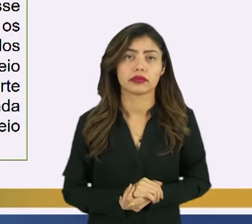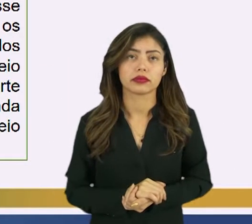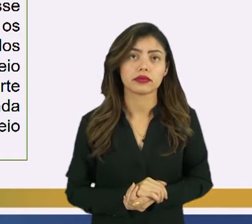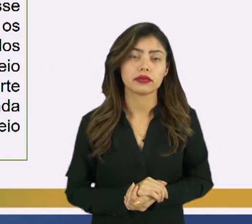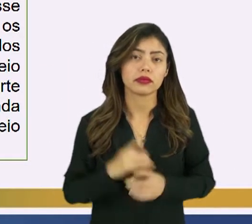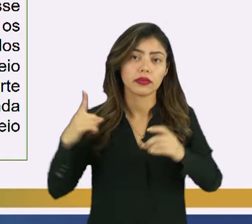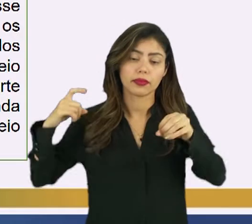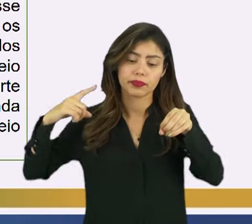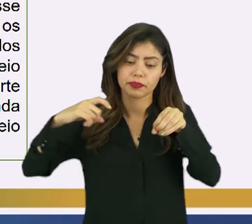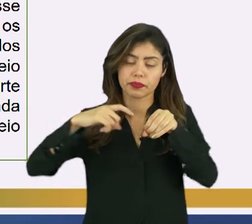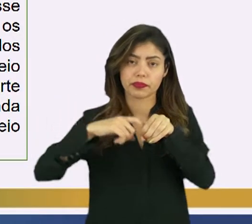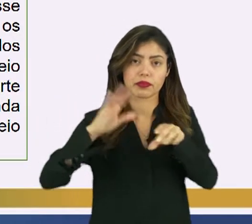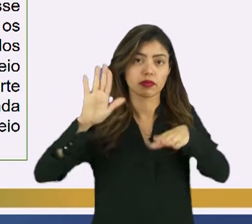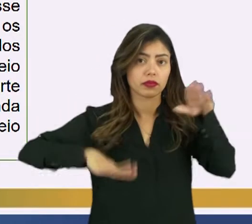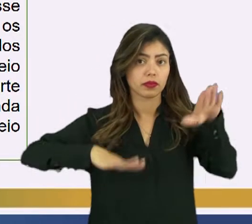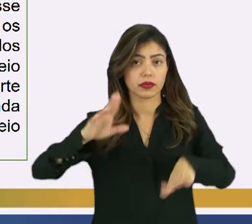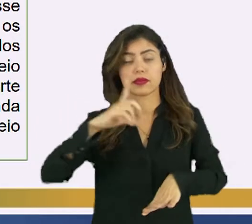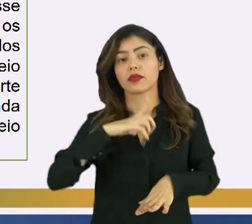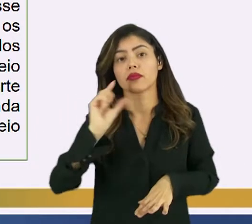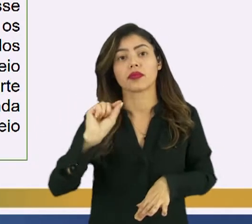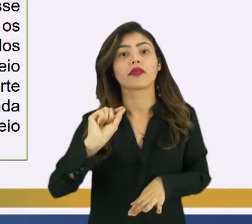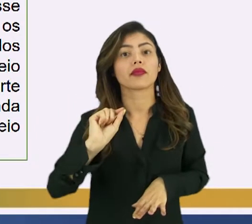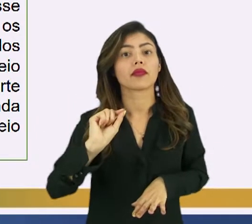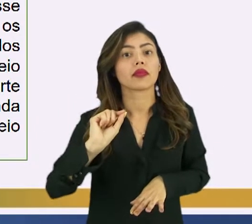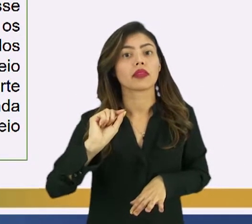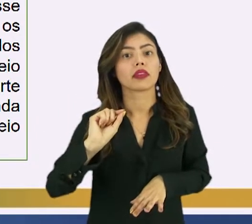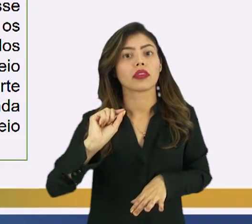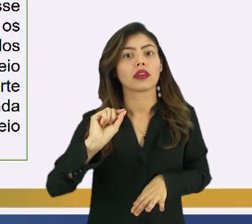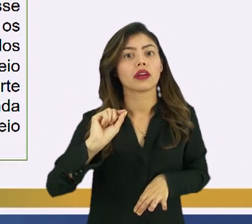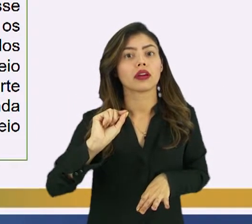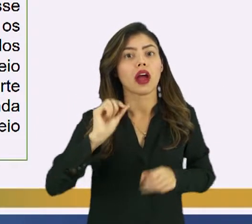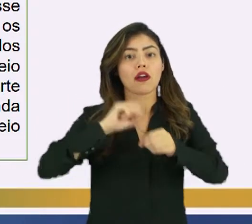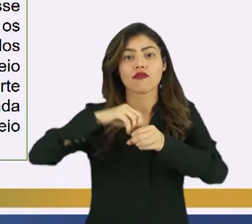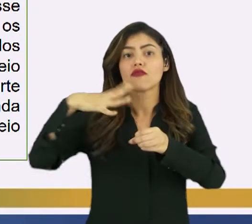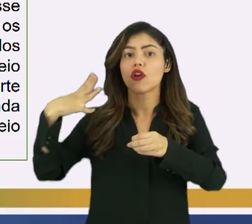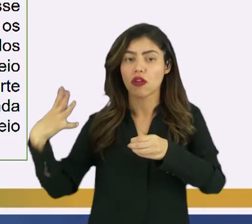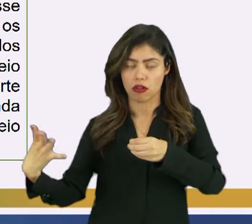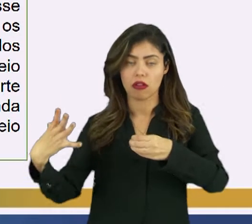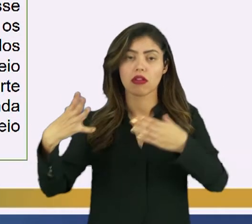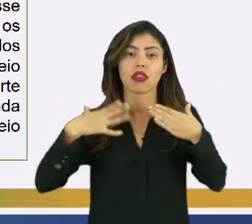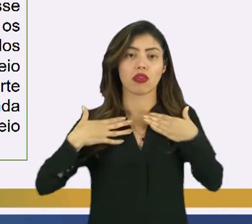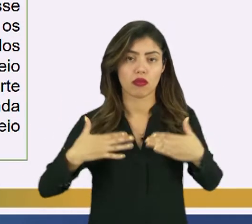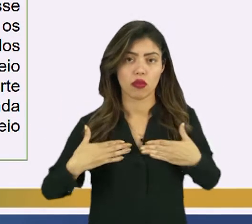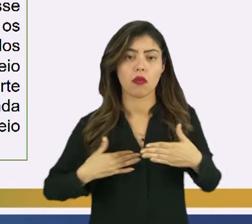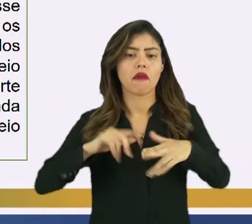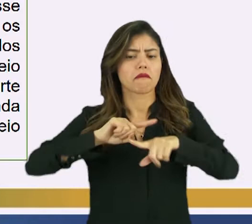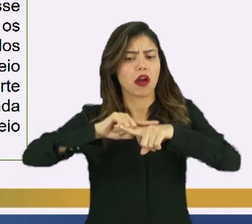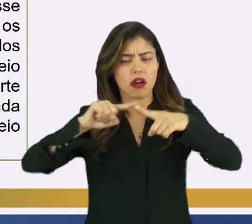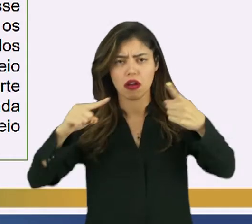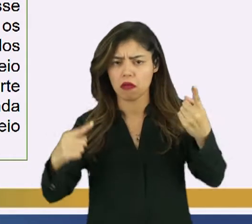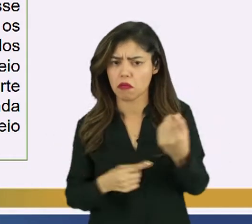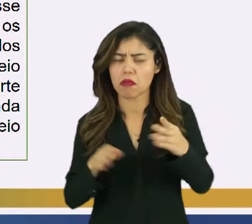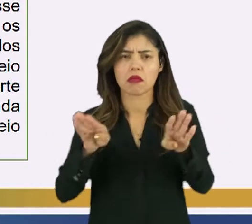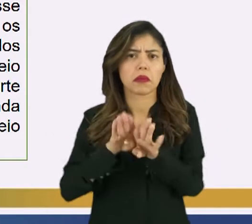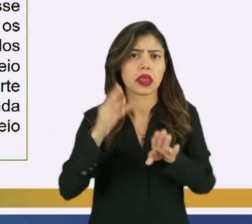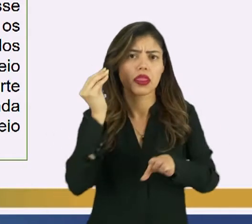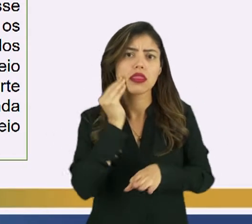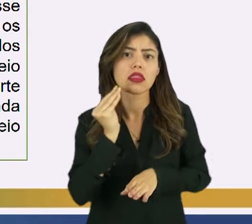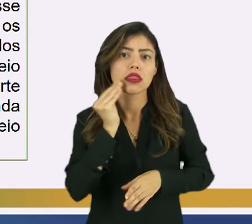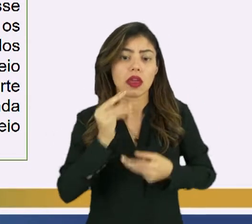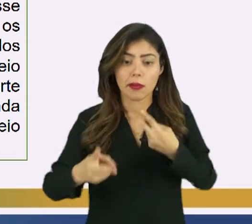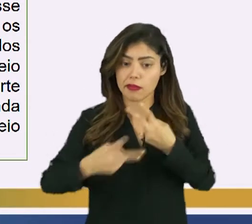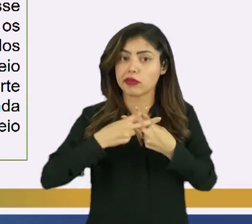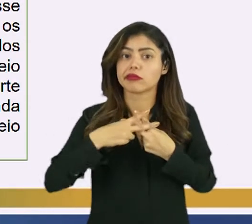a fecundação desses animais geralmente é uma fecundação que é externa, mas que eles têm vários mecanismos, para